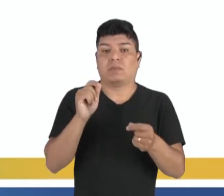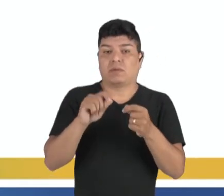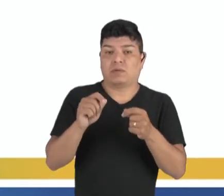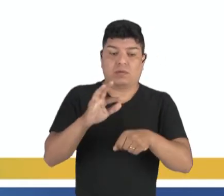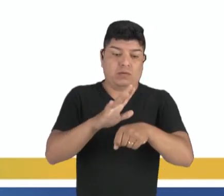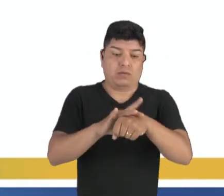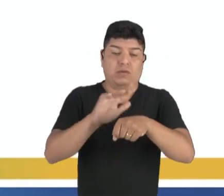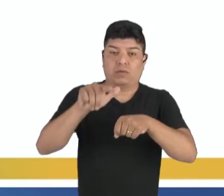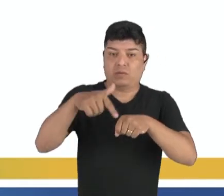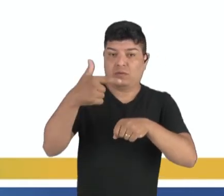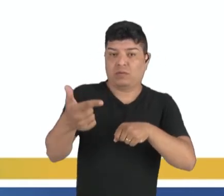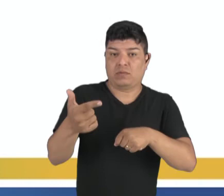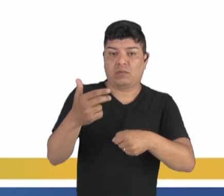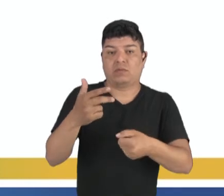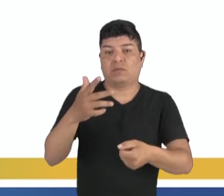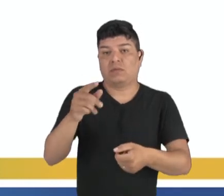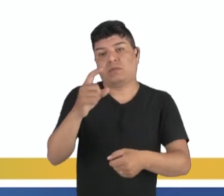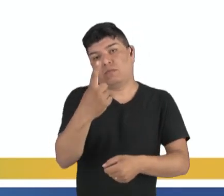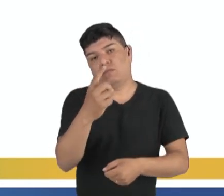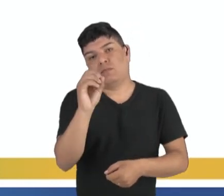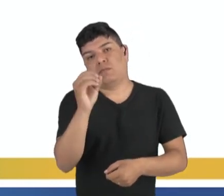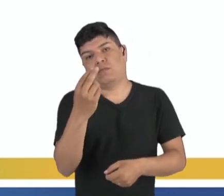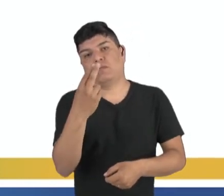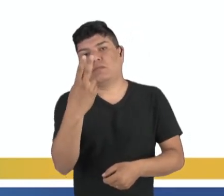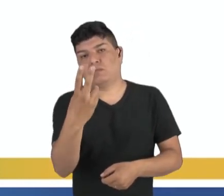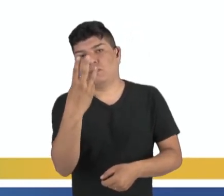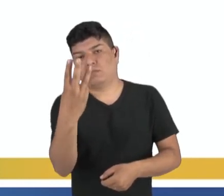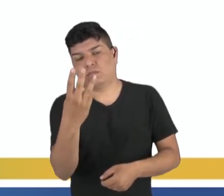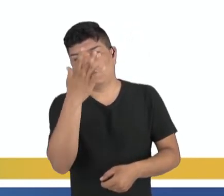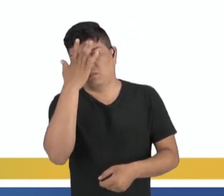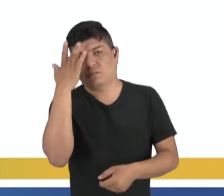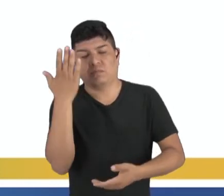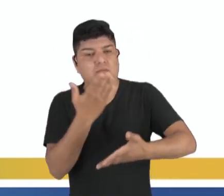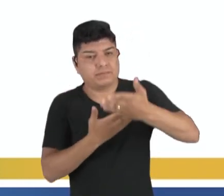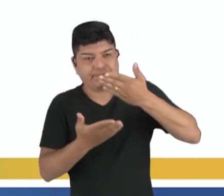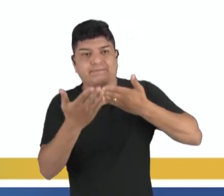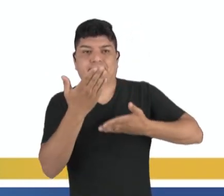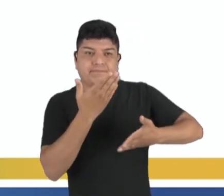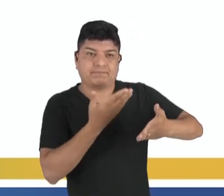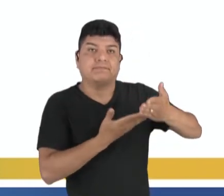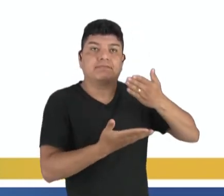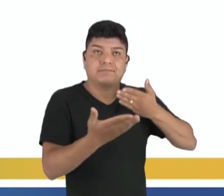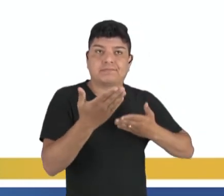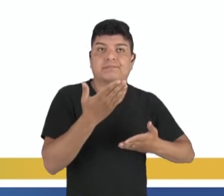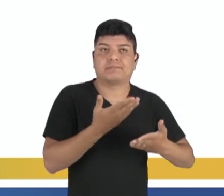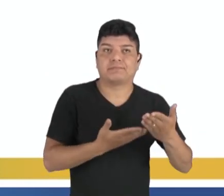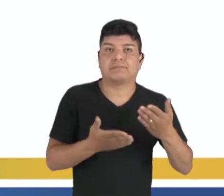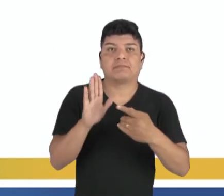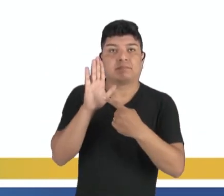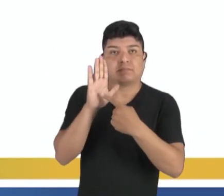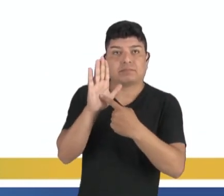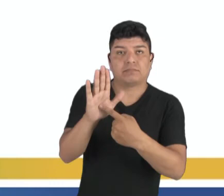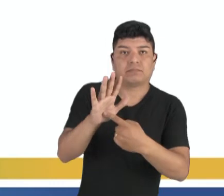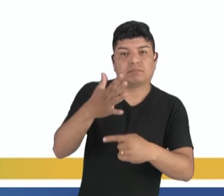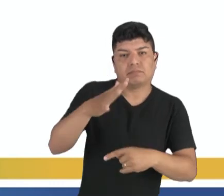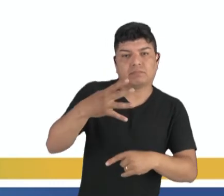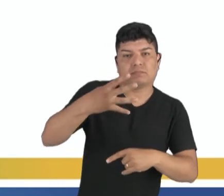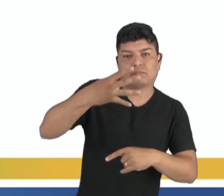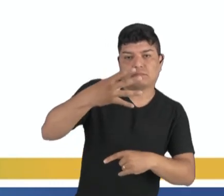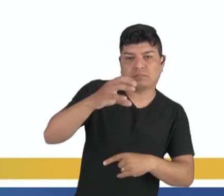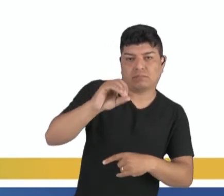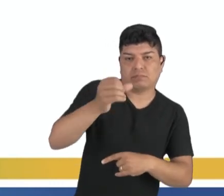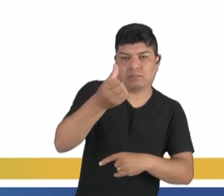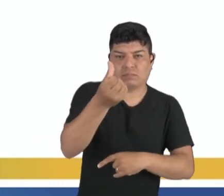3 pessoas. E é claro que cada uma dessas pessoas pode infectar muito mais. Nesse caso aí mostra a infecção de